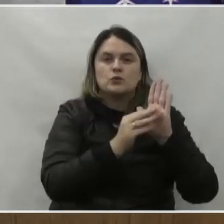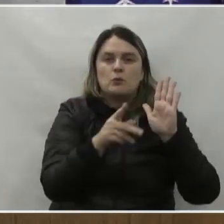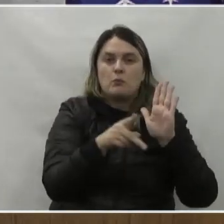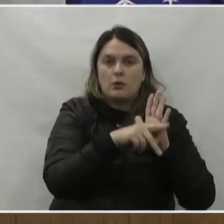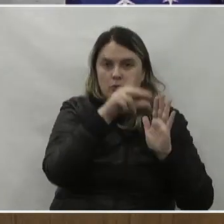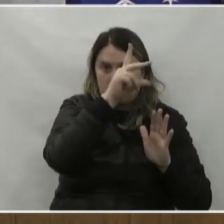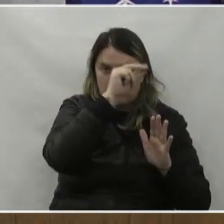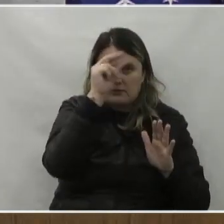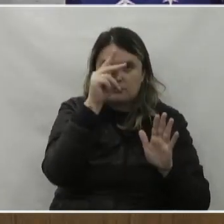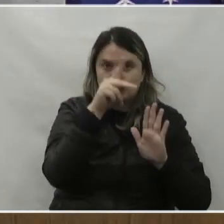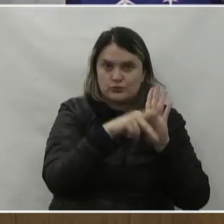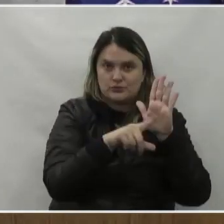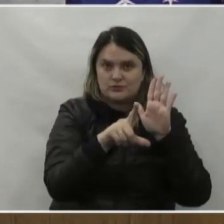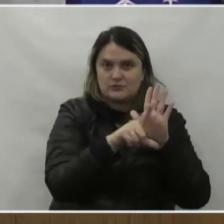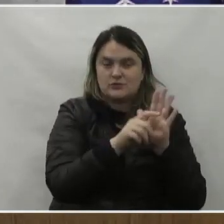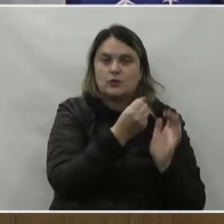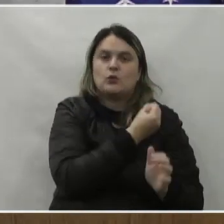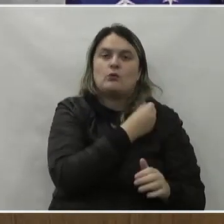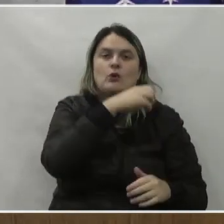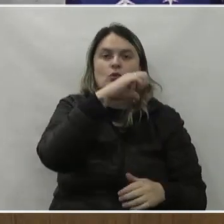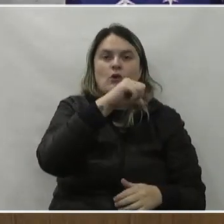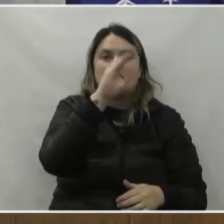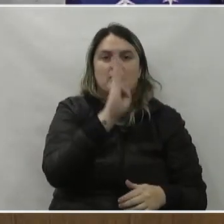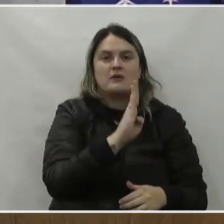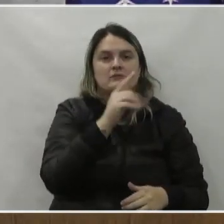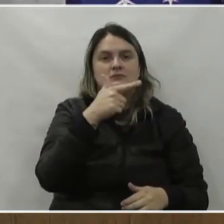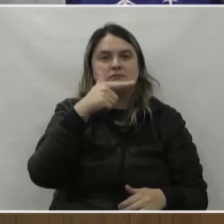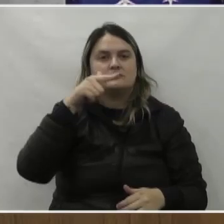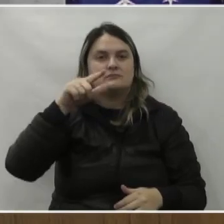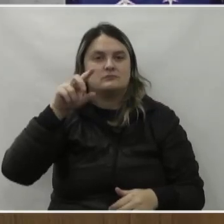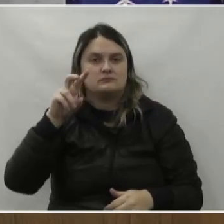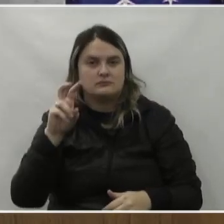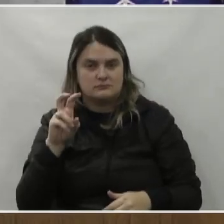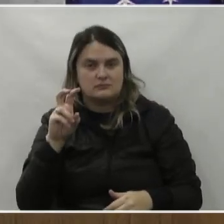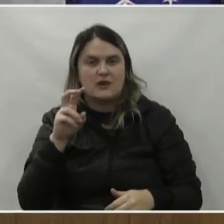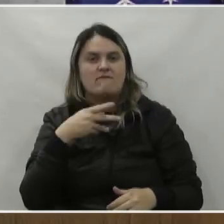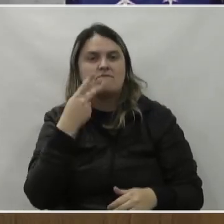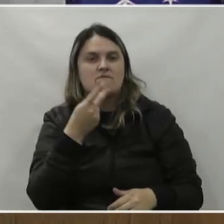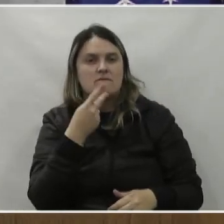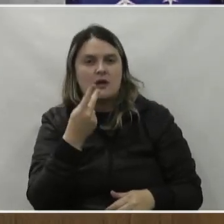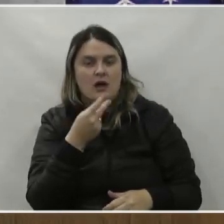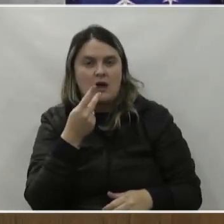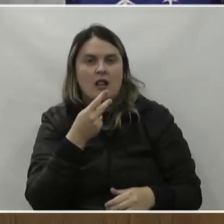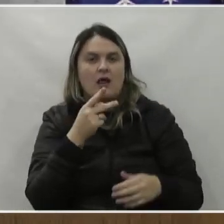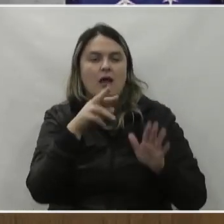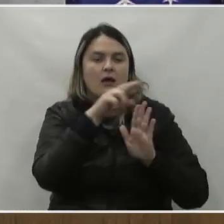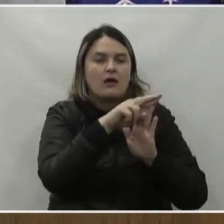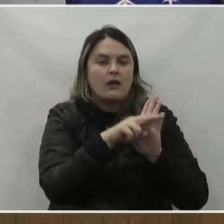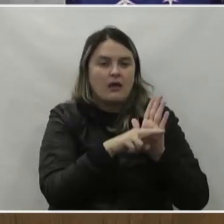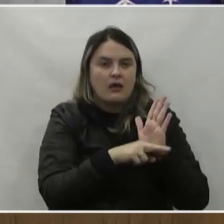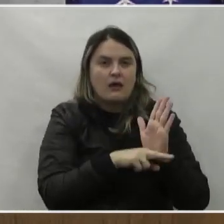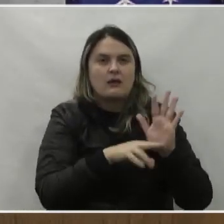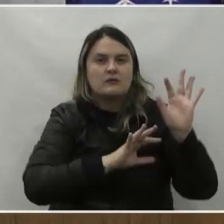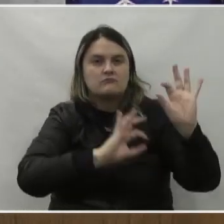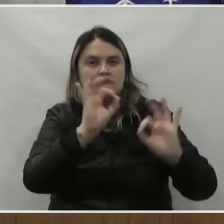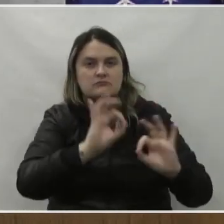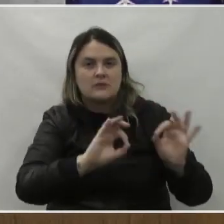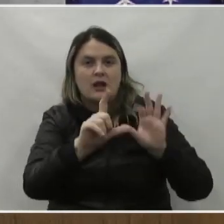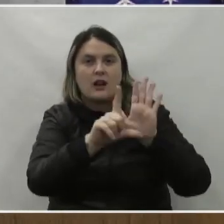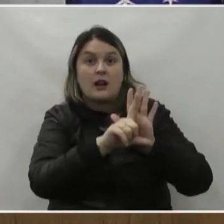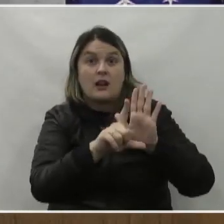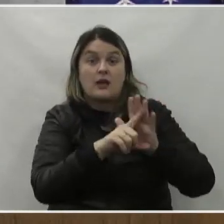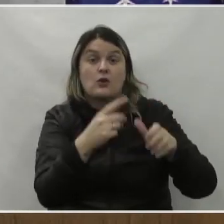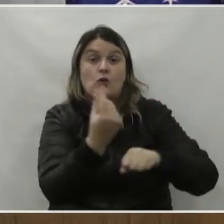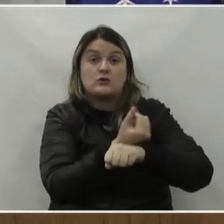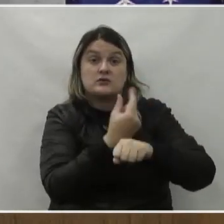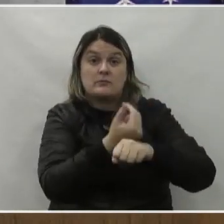Executivo. Projeto de lei ordinária 9/2025 dispõe sobre as diretrizes para a elaboração da lei